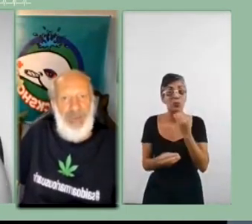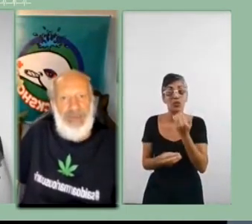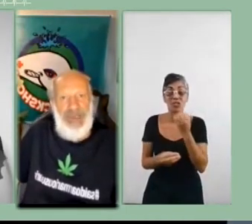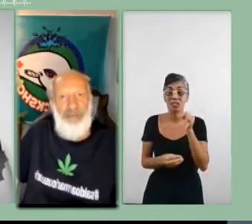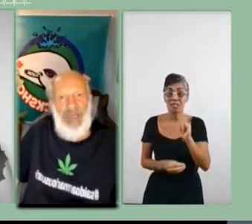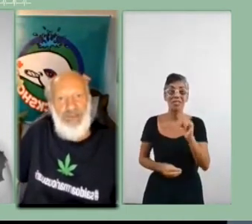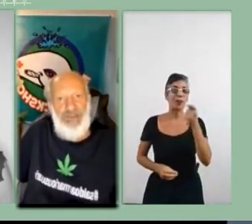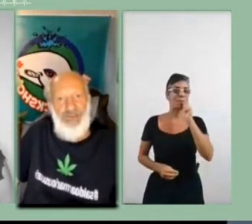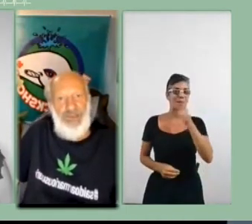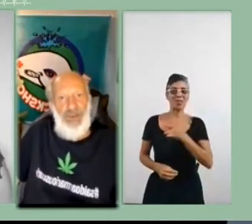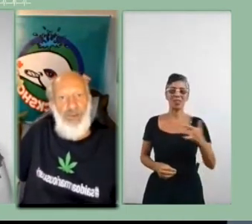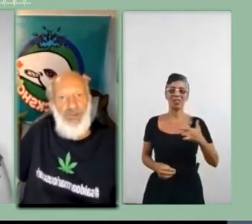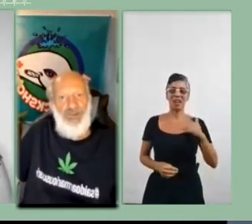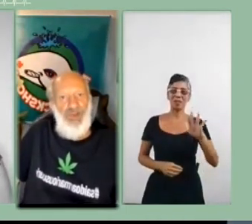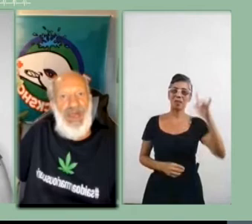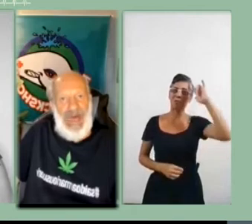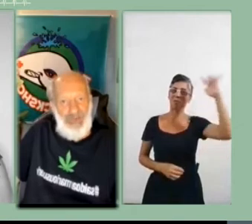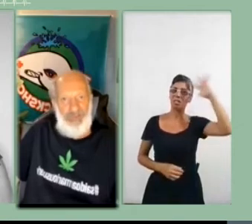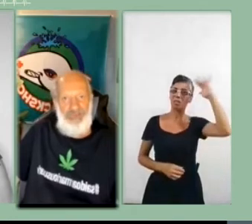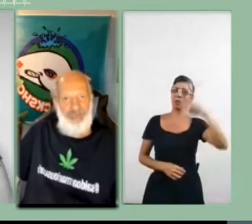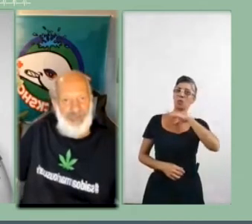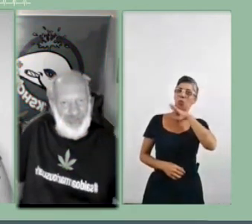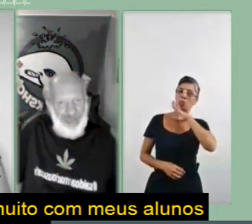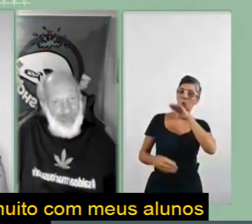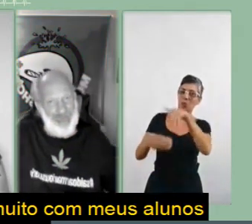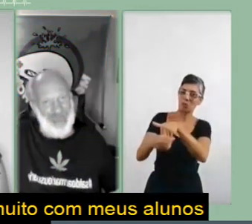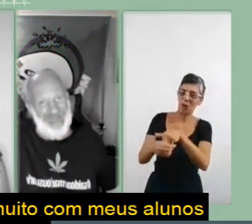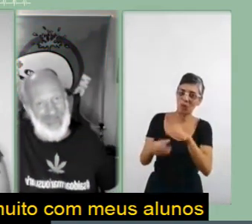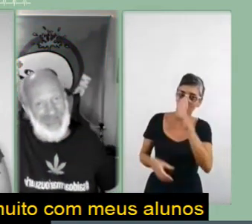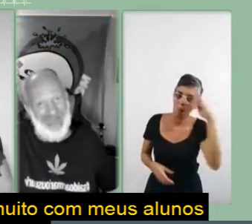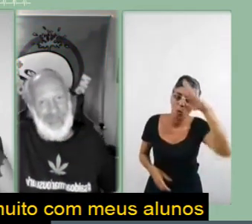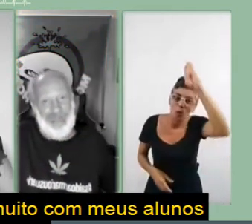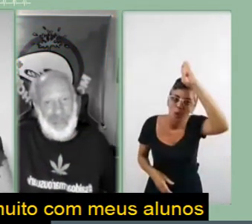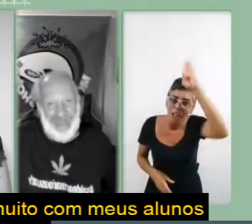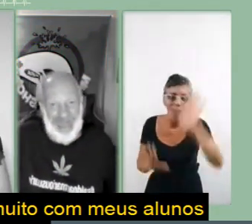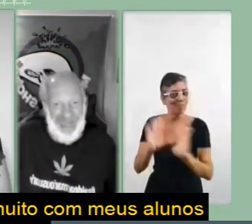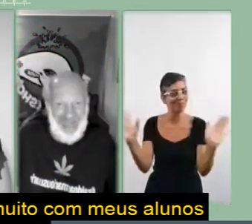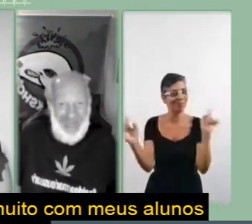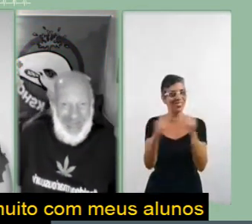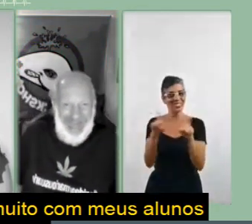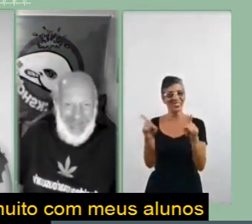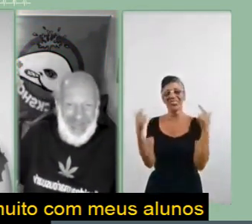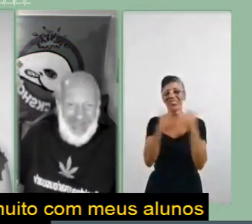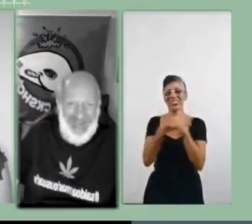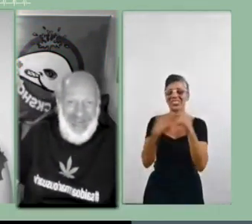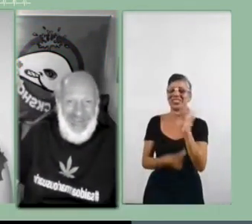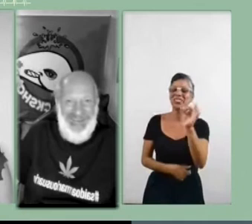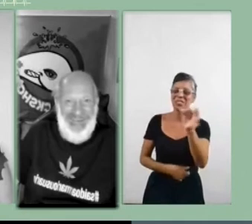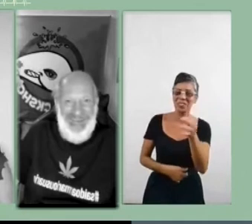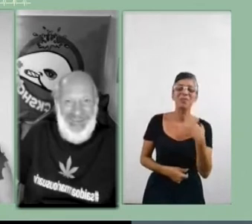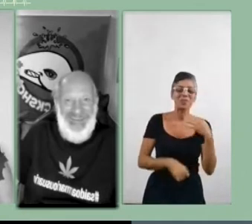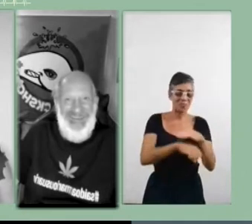maus pensamentos e votar no Bolsonaro. Total. Eu falo isso muito com os meus alunos.